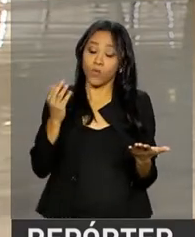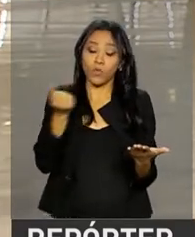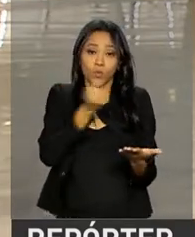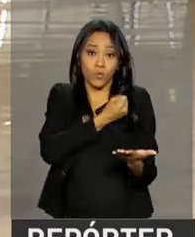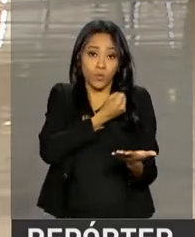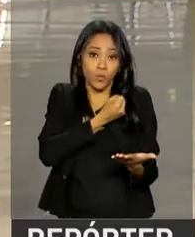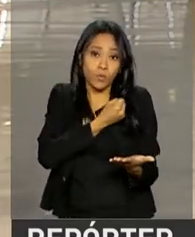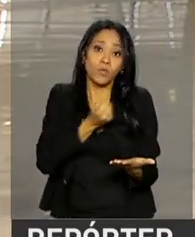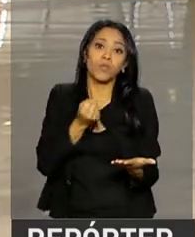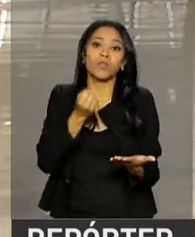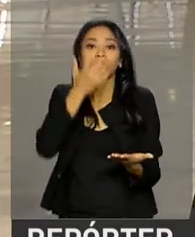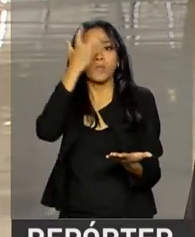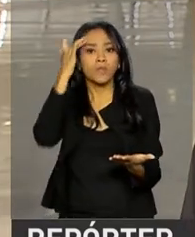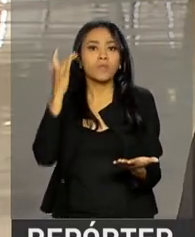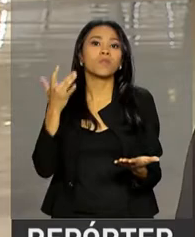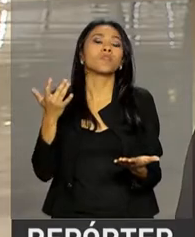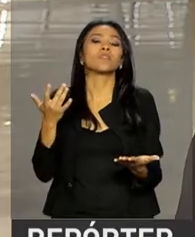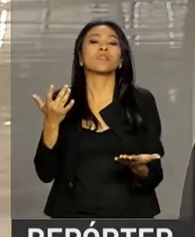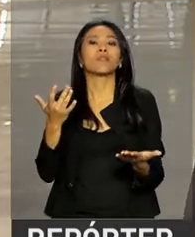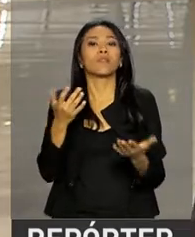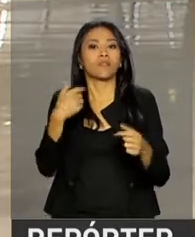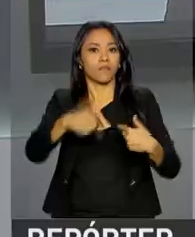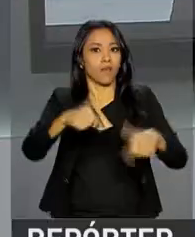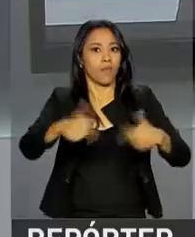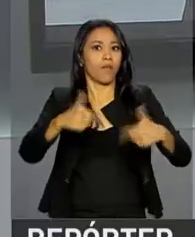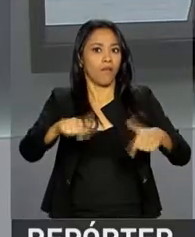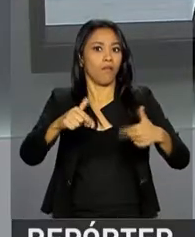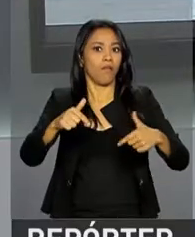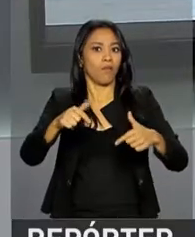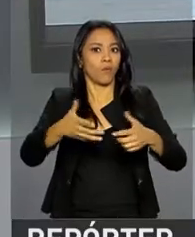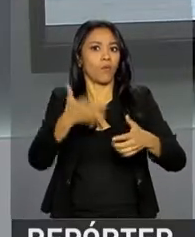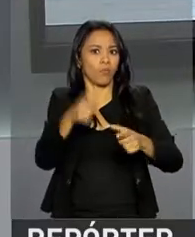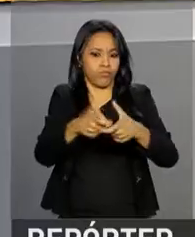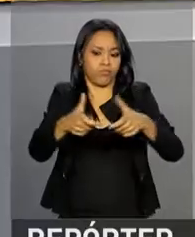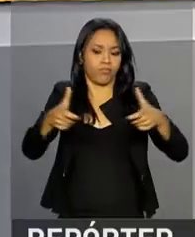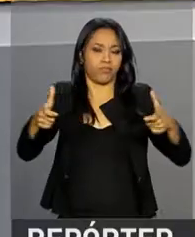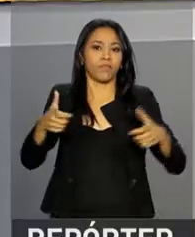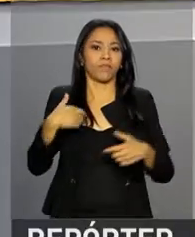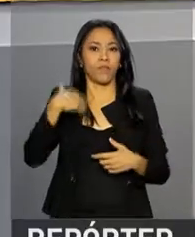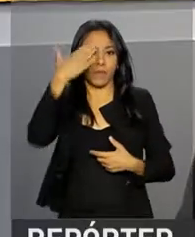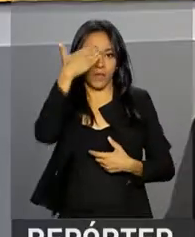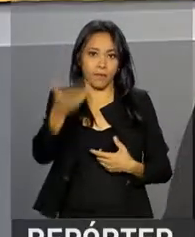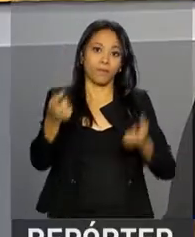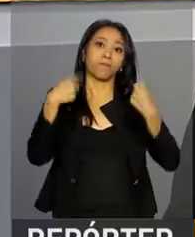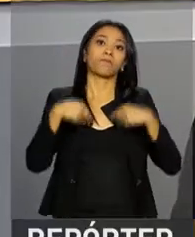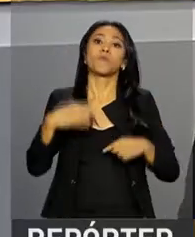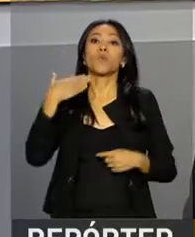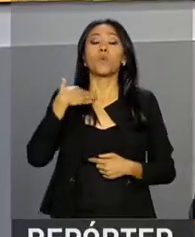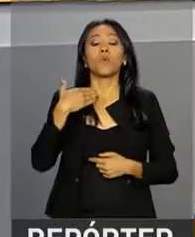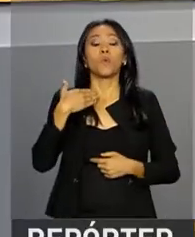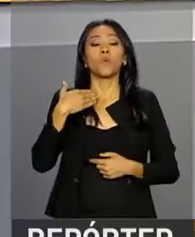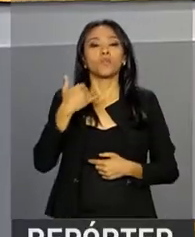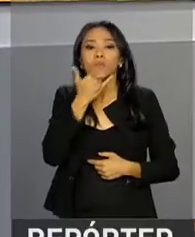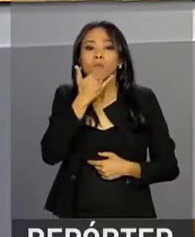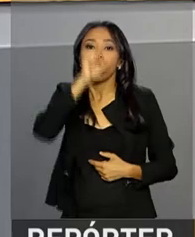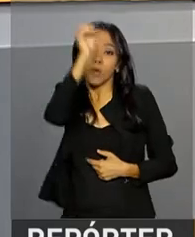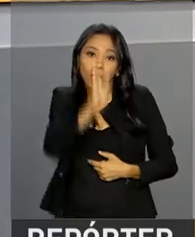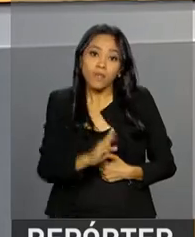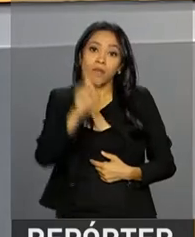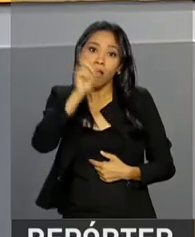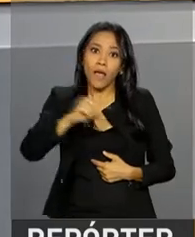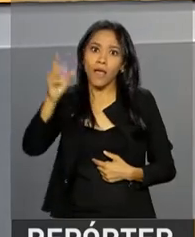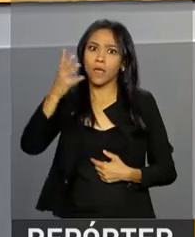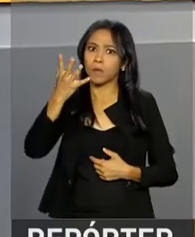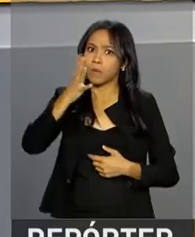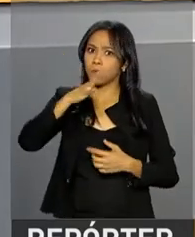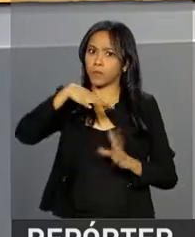empregados continua subindo. Carla. Obrigada, Mara, pela sua participação. O Brasil é destaque internacional no combate à emissão